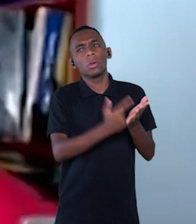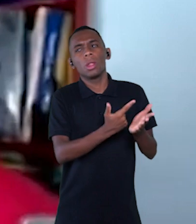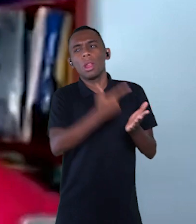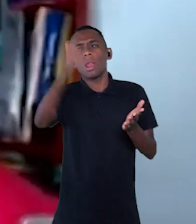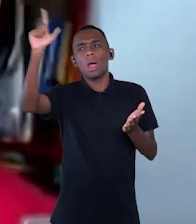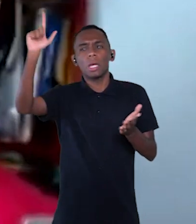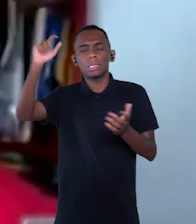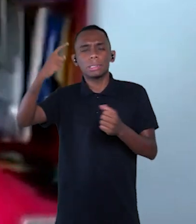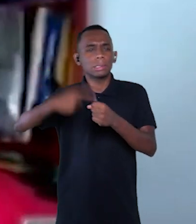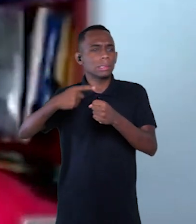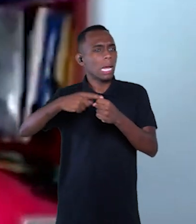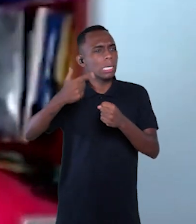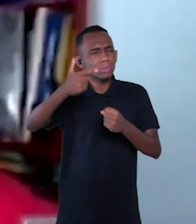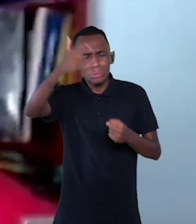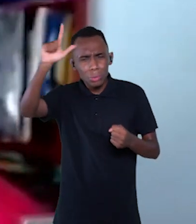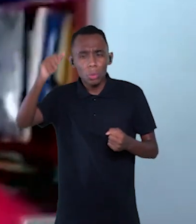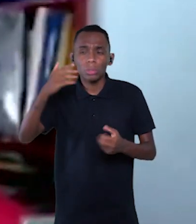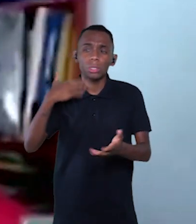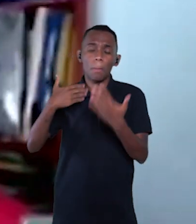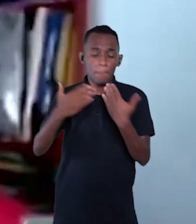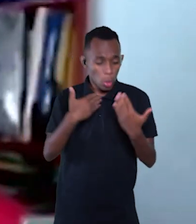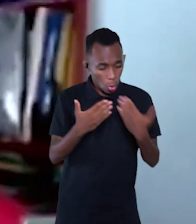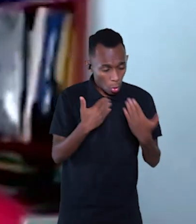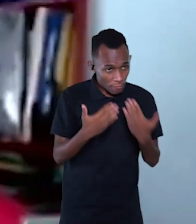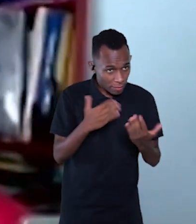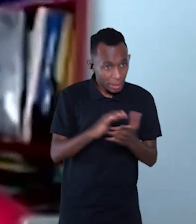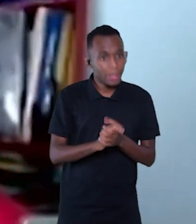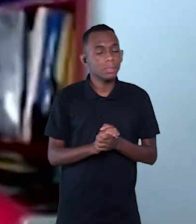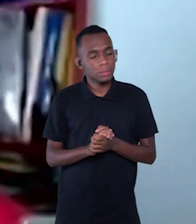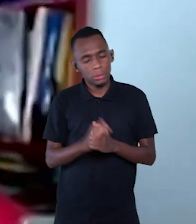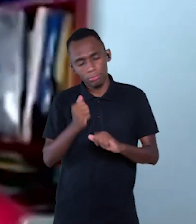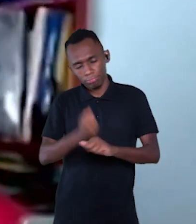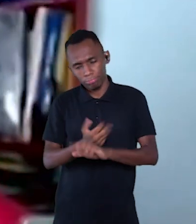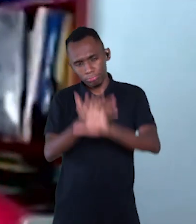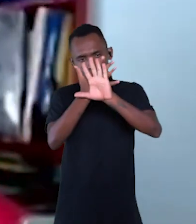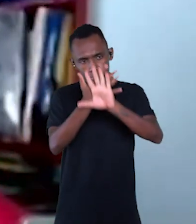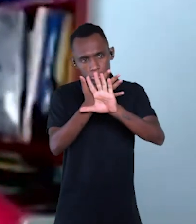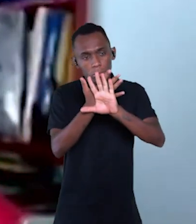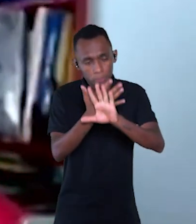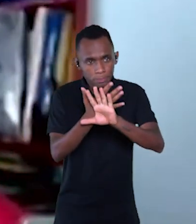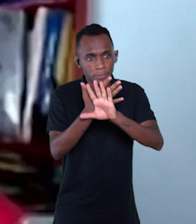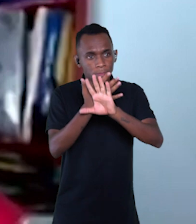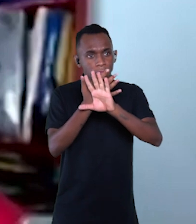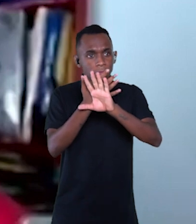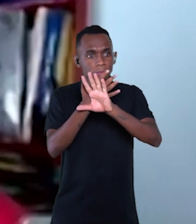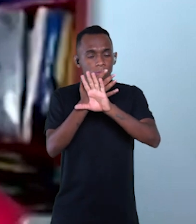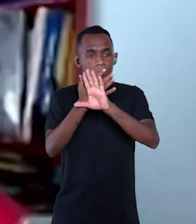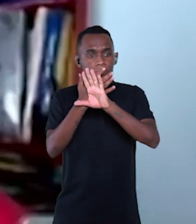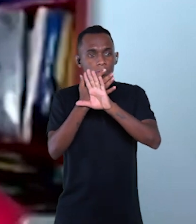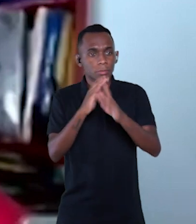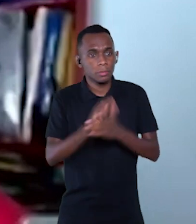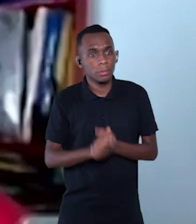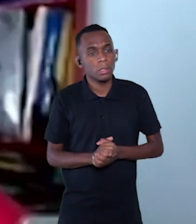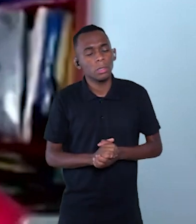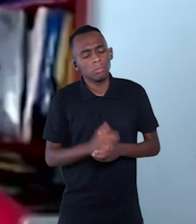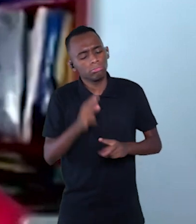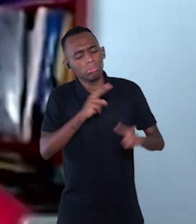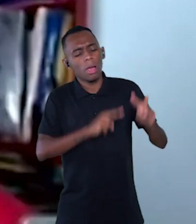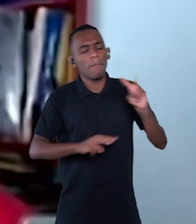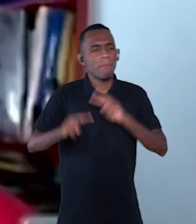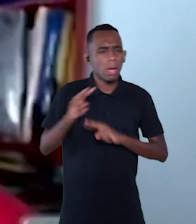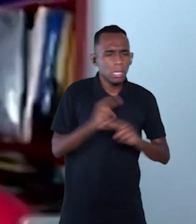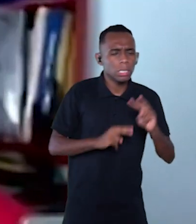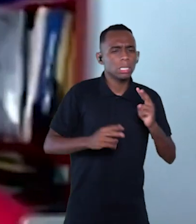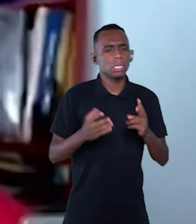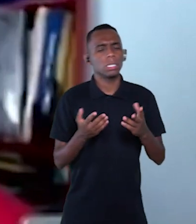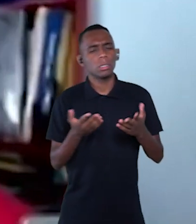lá em Porto Alegre, e aí eu converso com esse paciente a partir de uma chamada de vídeo ou de áudio, e